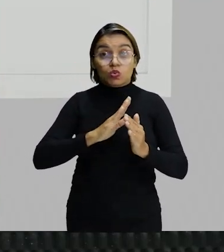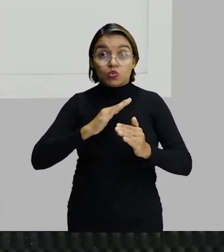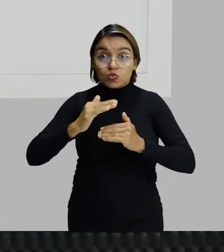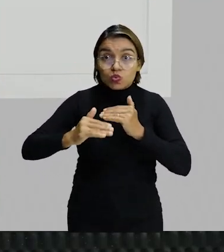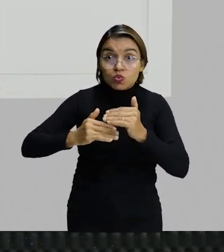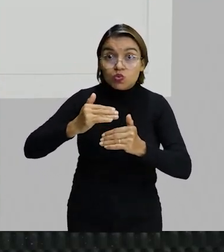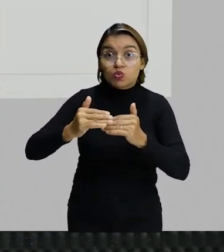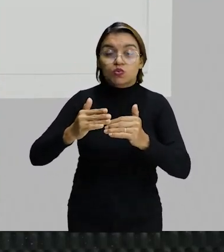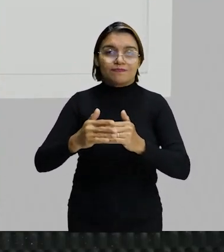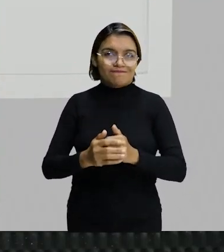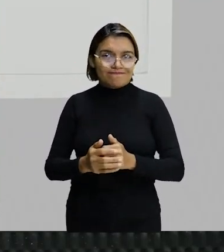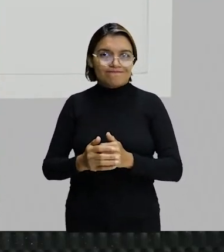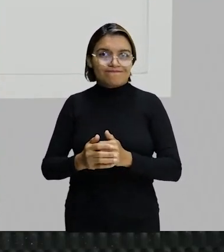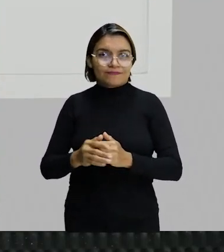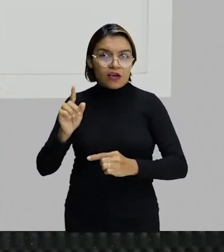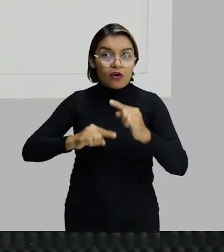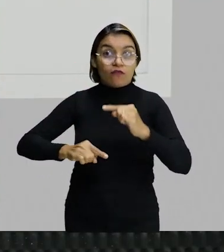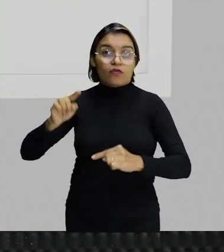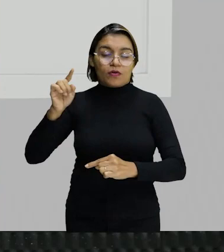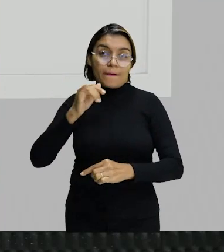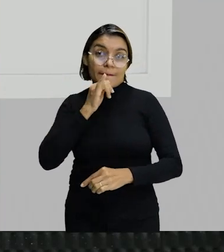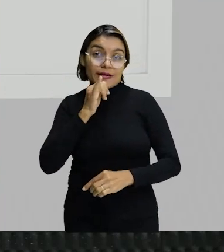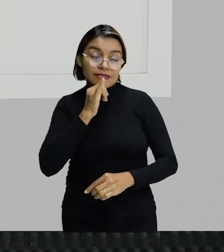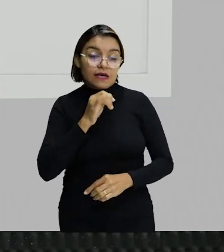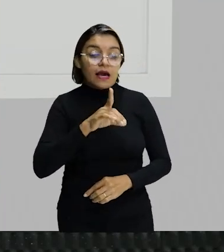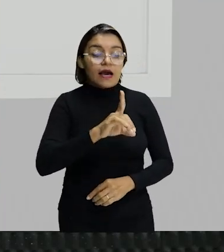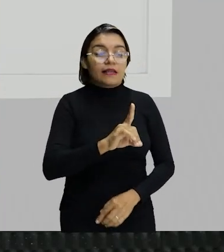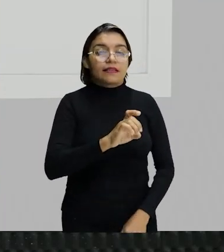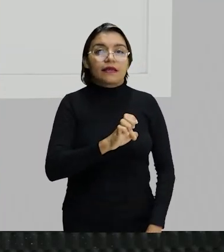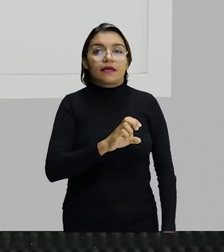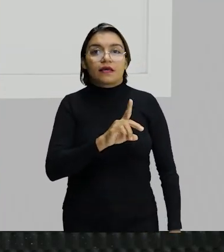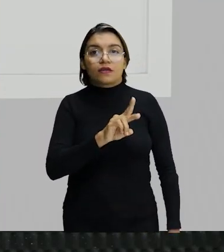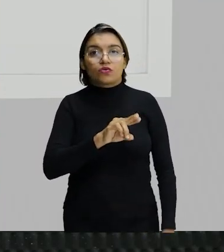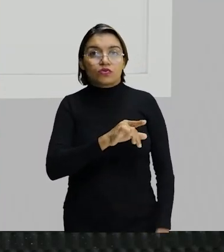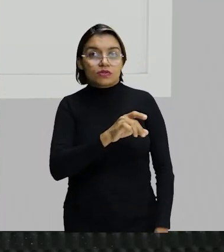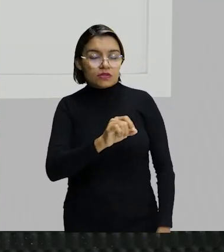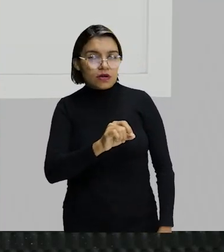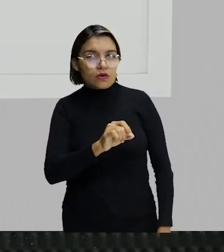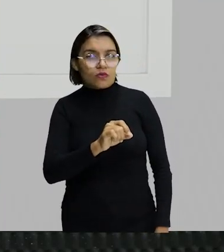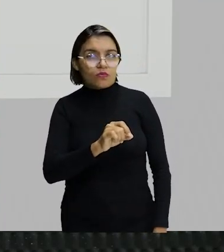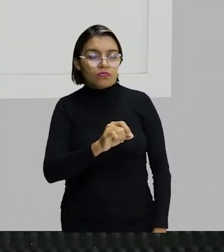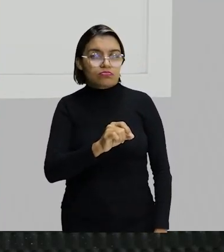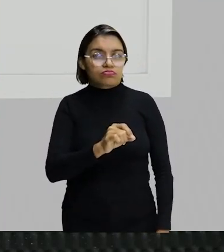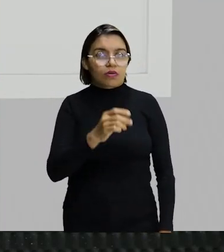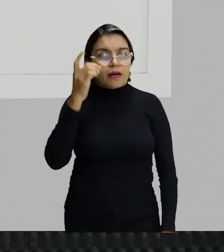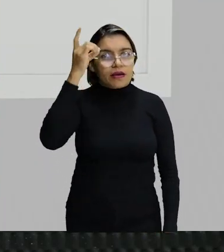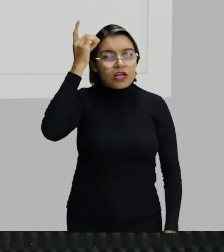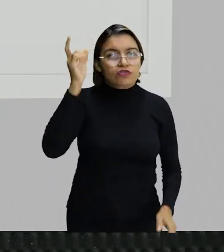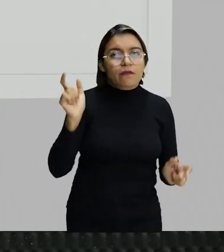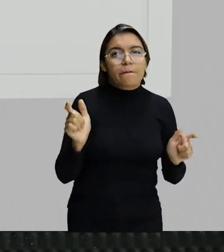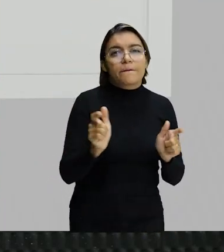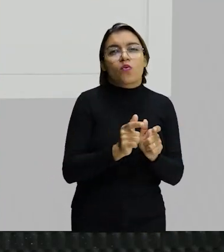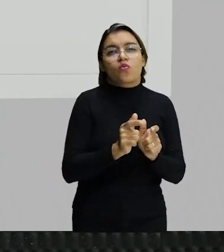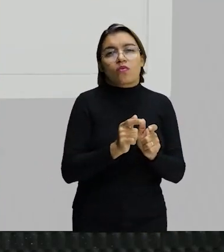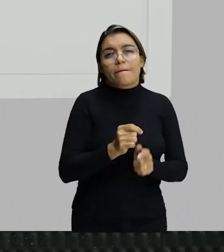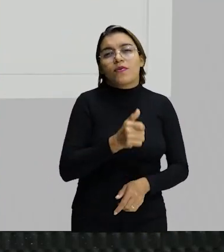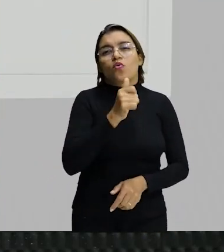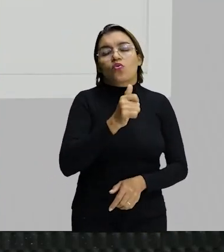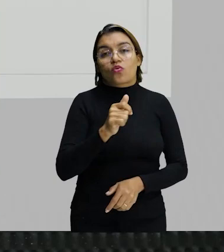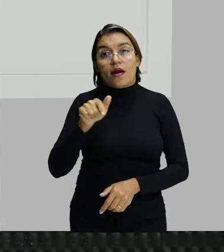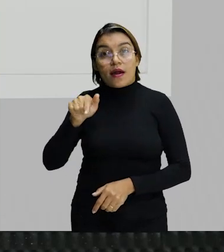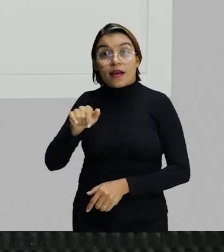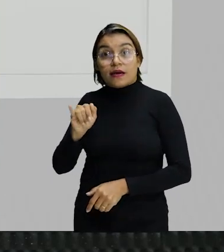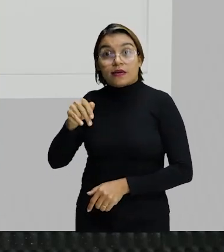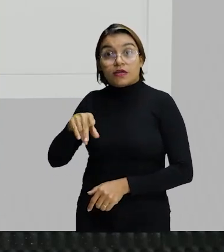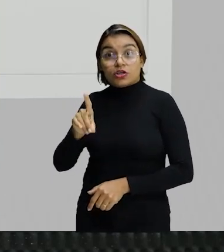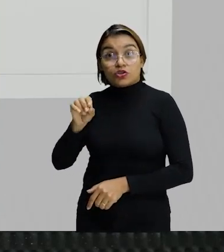Mas se a dedução é uma estrutura que é pouco criativa, por isso não avança tanto, e a indução,